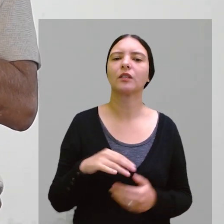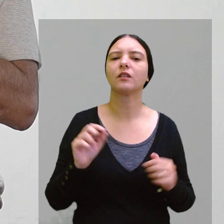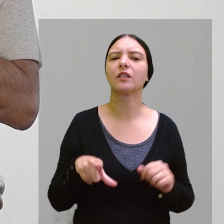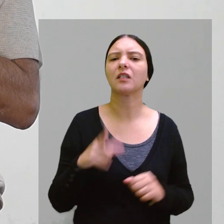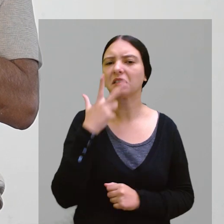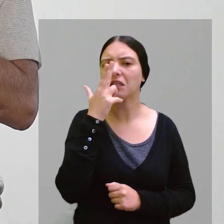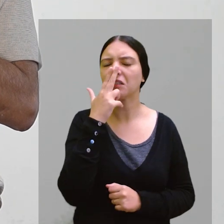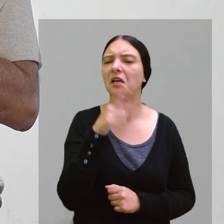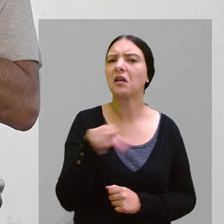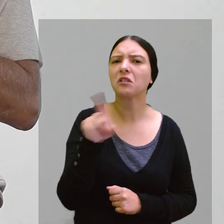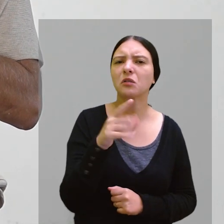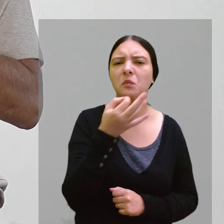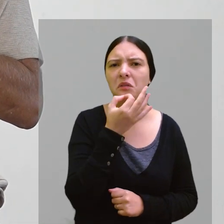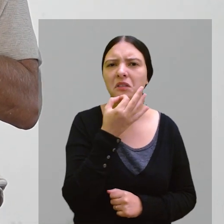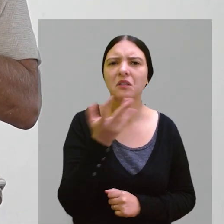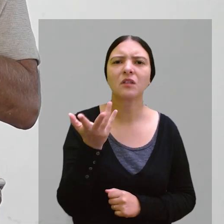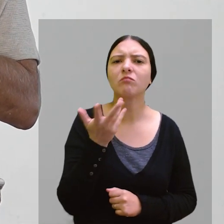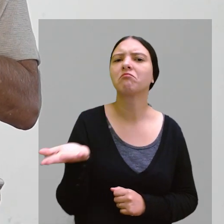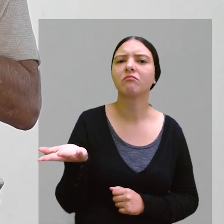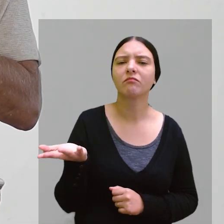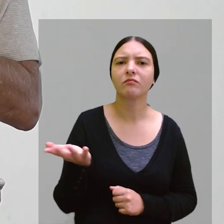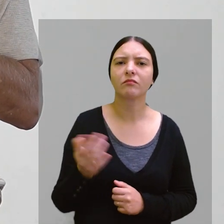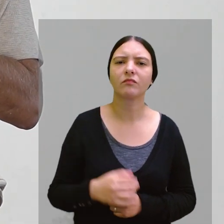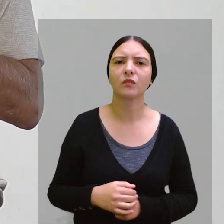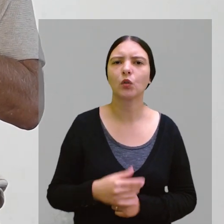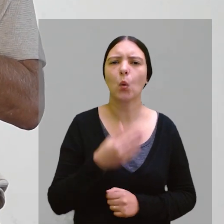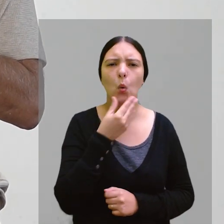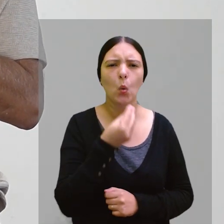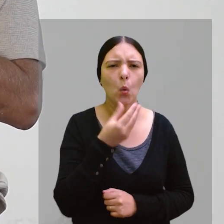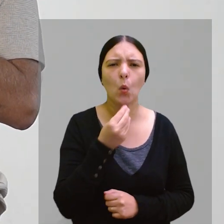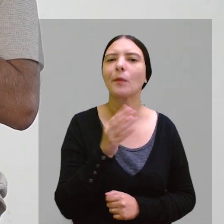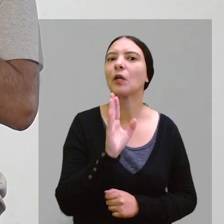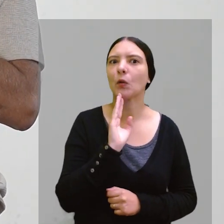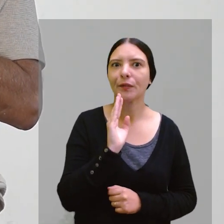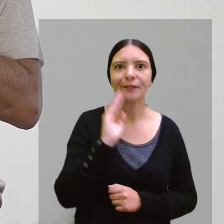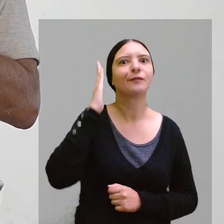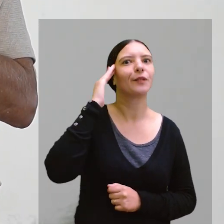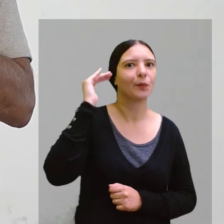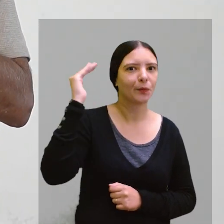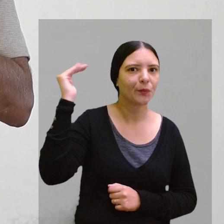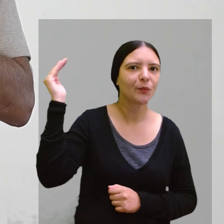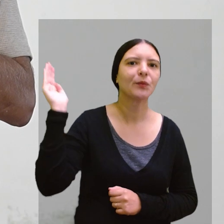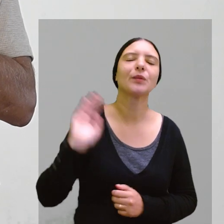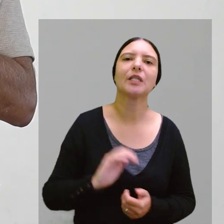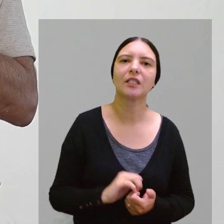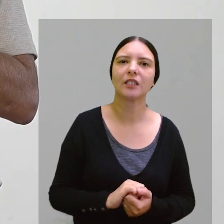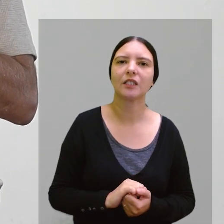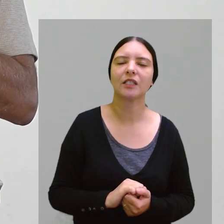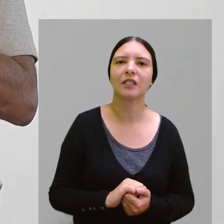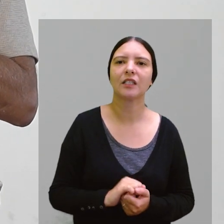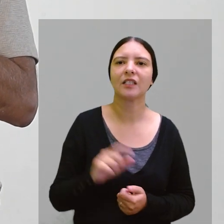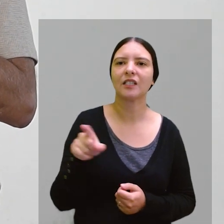Quem que vocês acham que poderia ter sido? Um cara muito conhecido, que todo mundo...